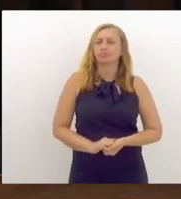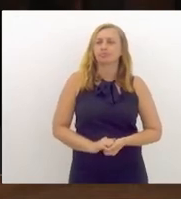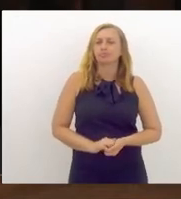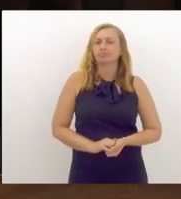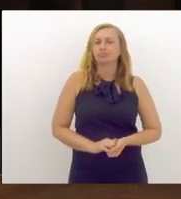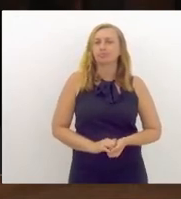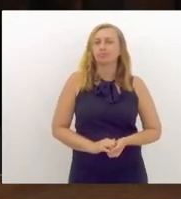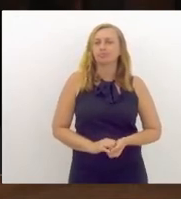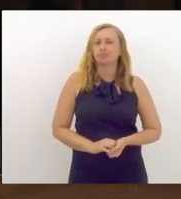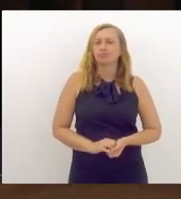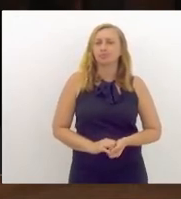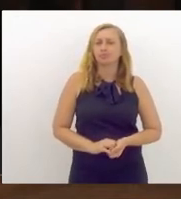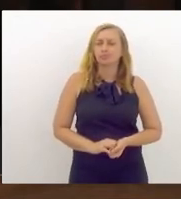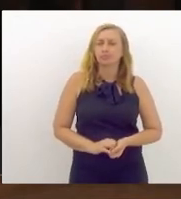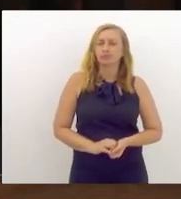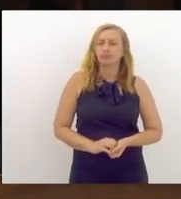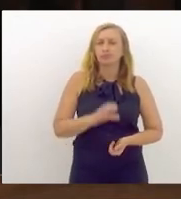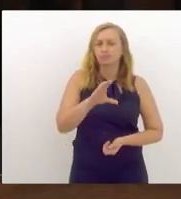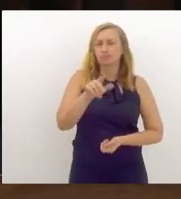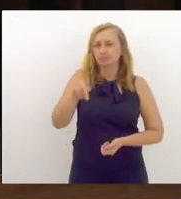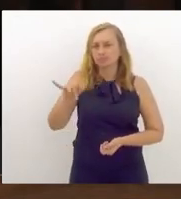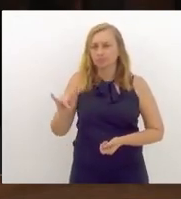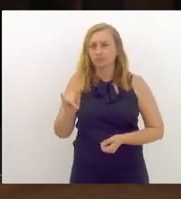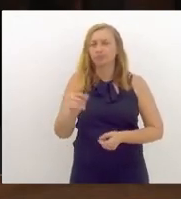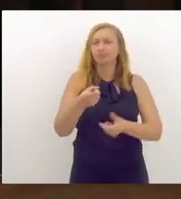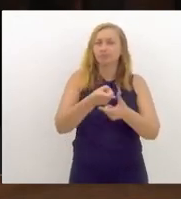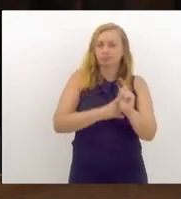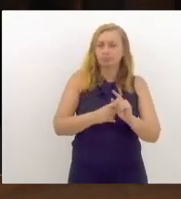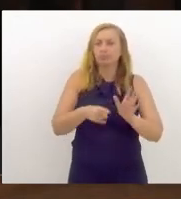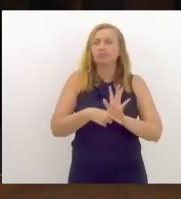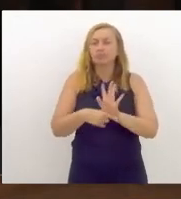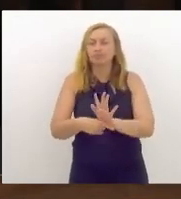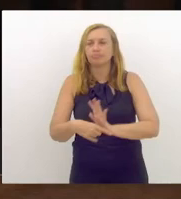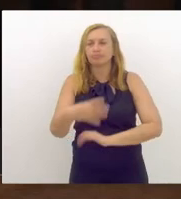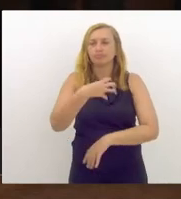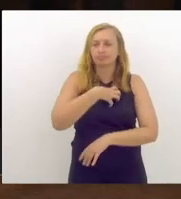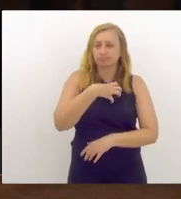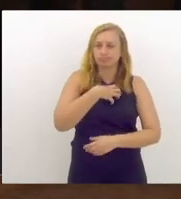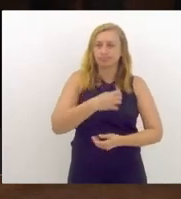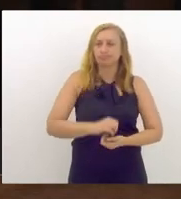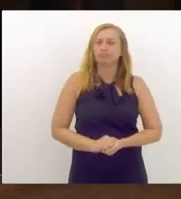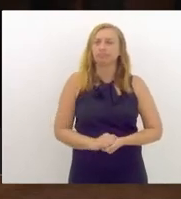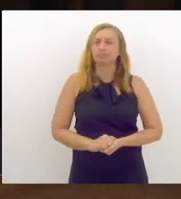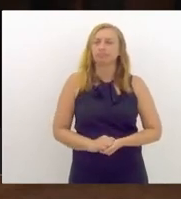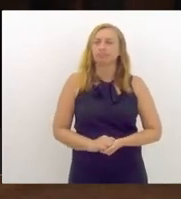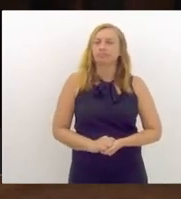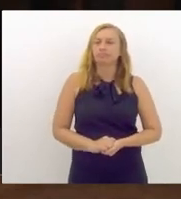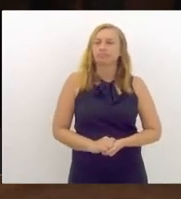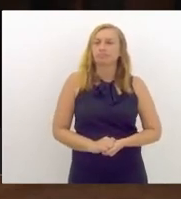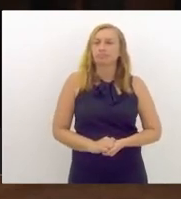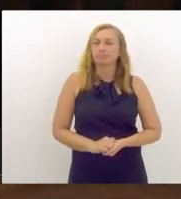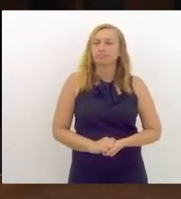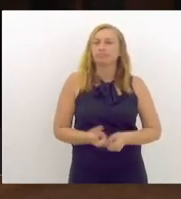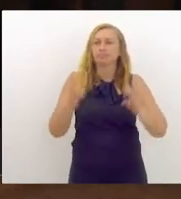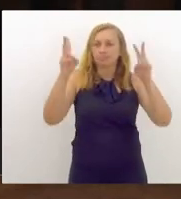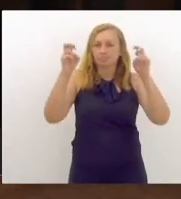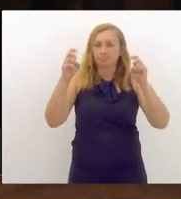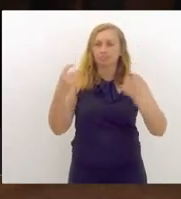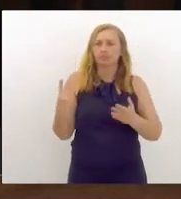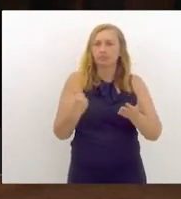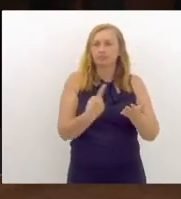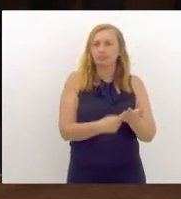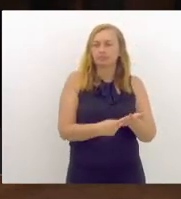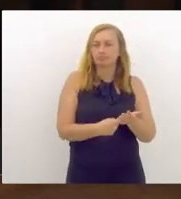que fez uma CPI da dívida que ajuda nesse sentido para colocar Então os pingos nos diz da questão do pacto